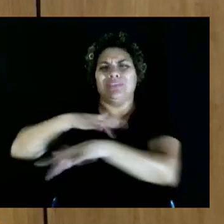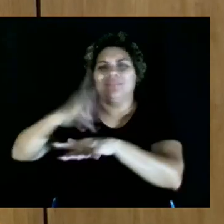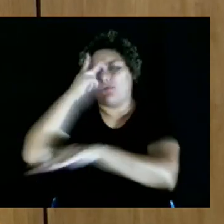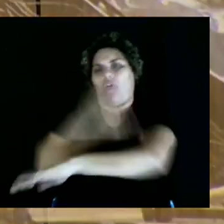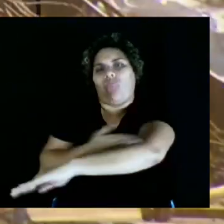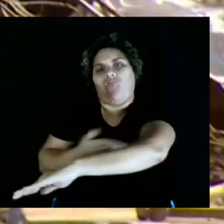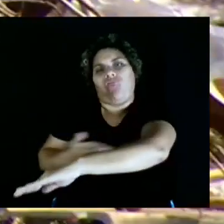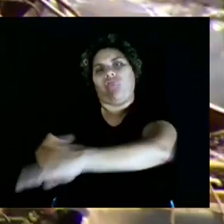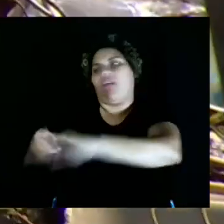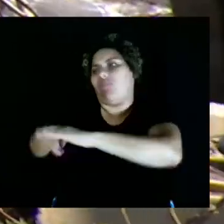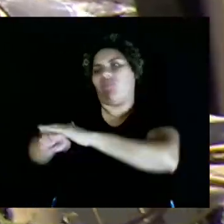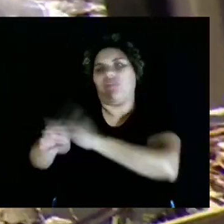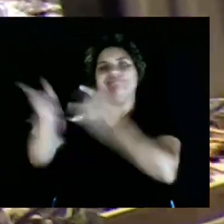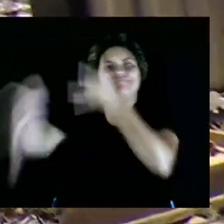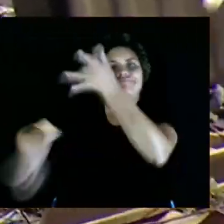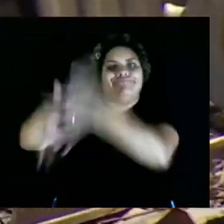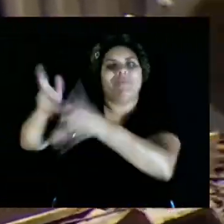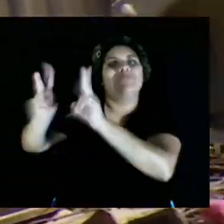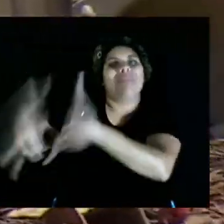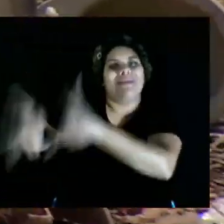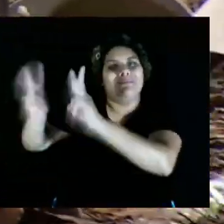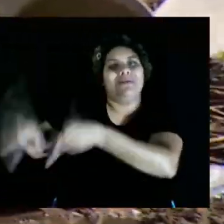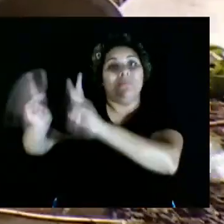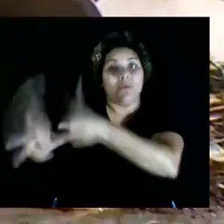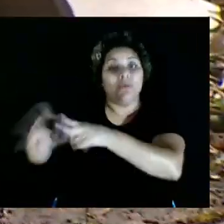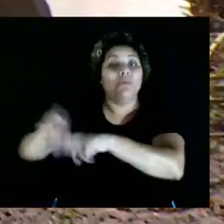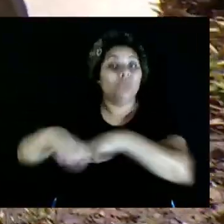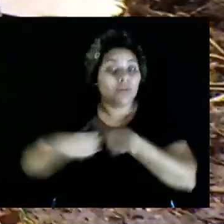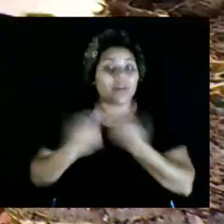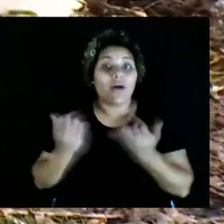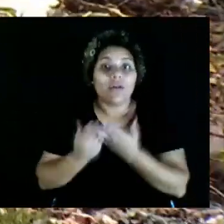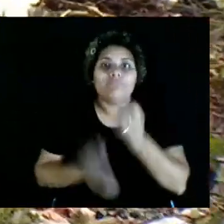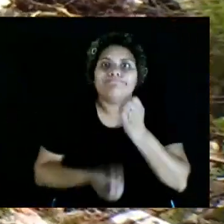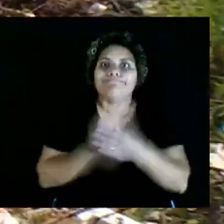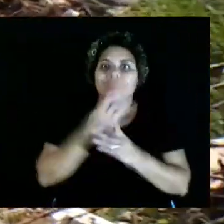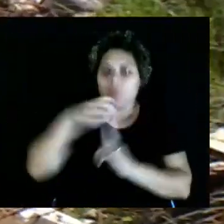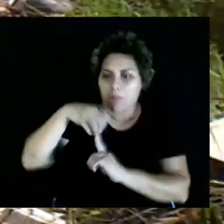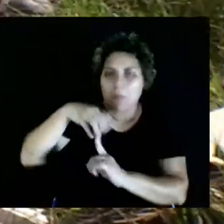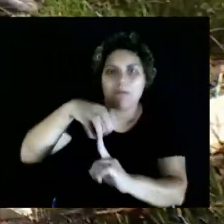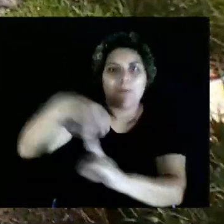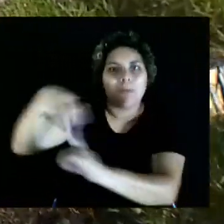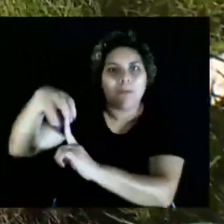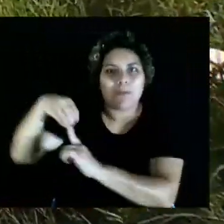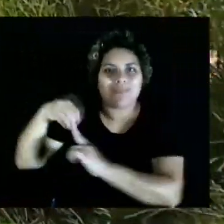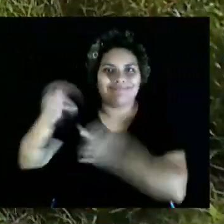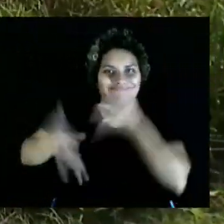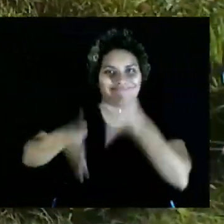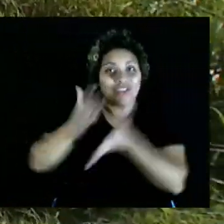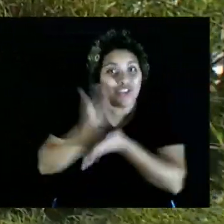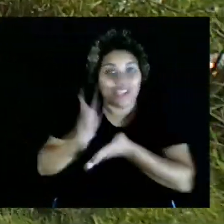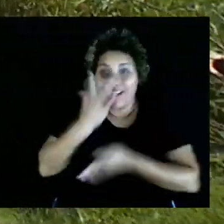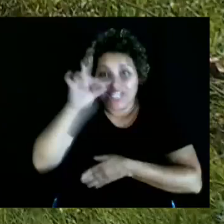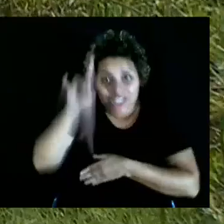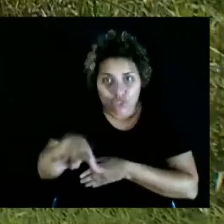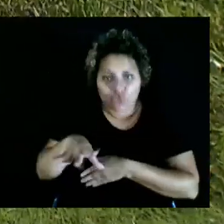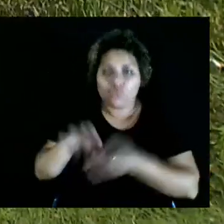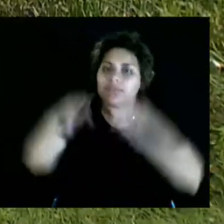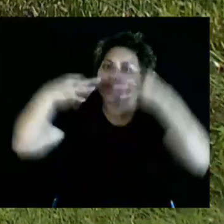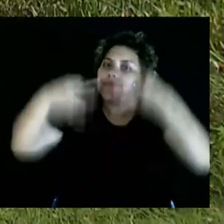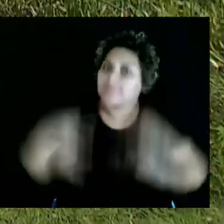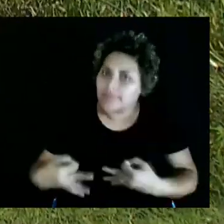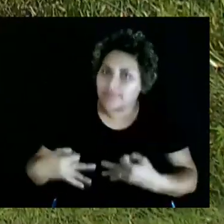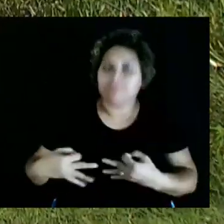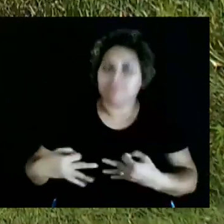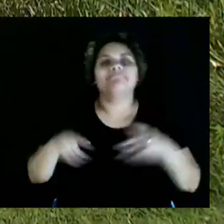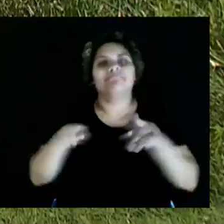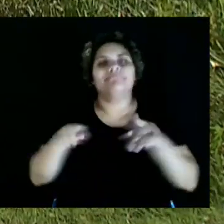entulho. E com a construção desses ecopontos a gente vai ter um local adequado, inclusive para fazer o descarte correto de